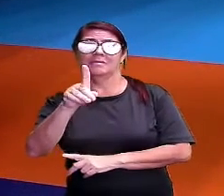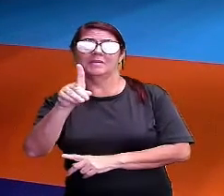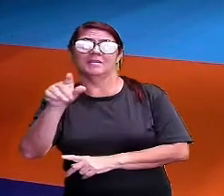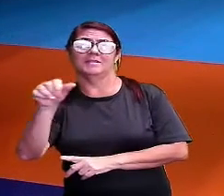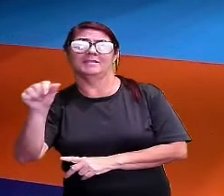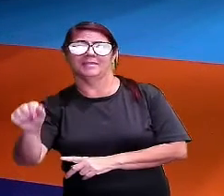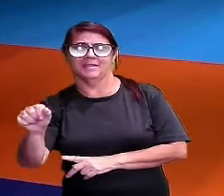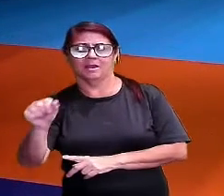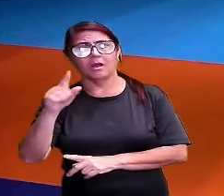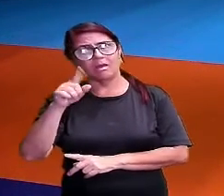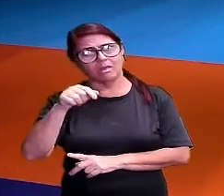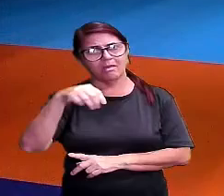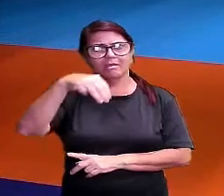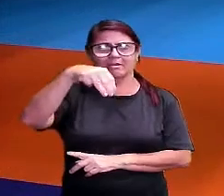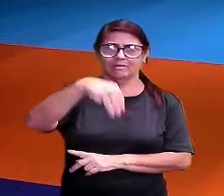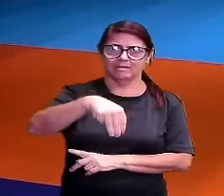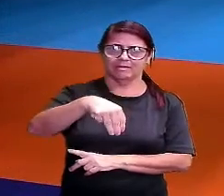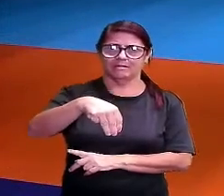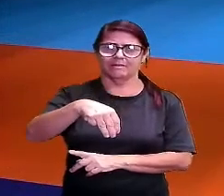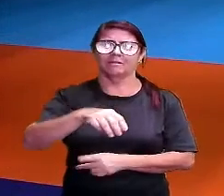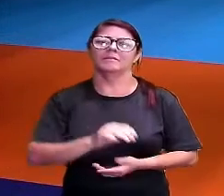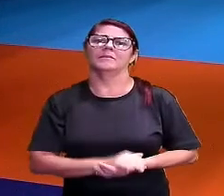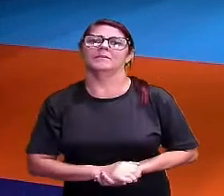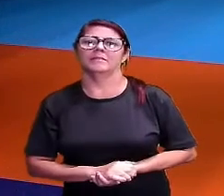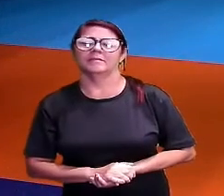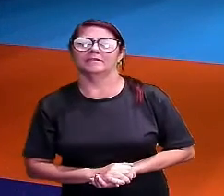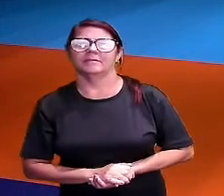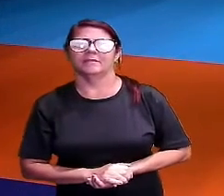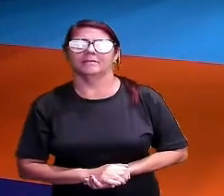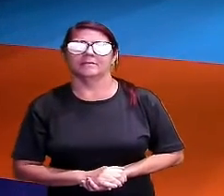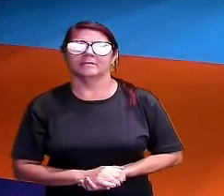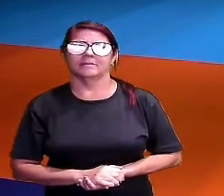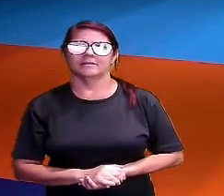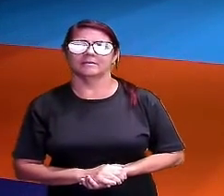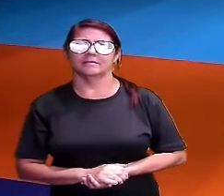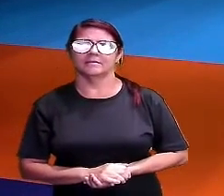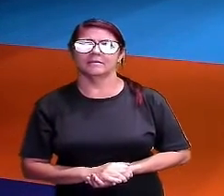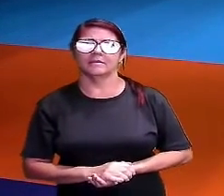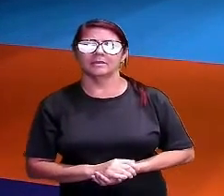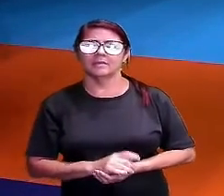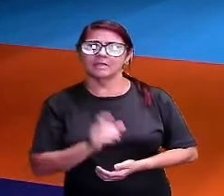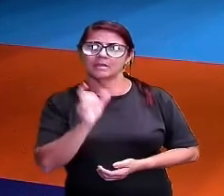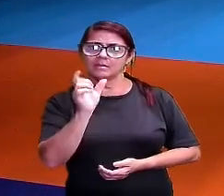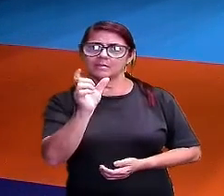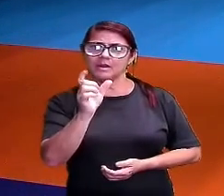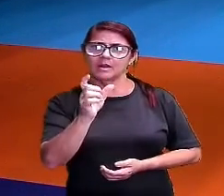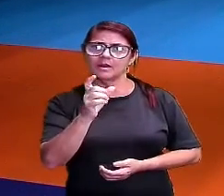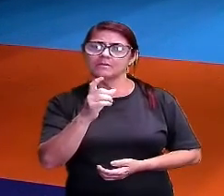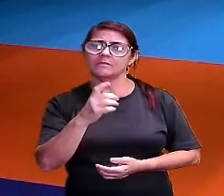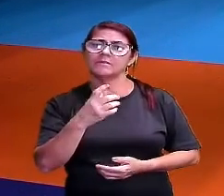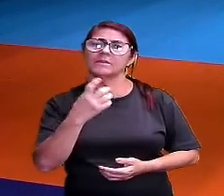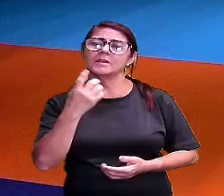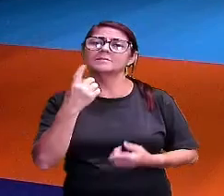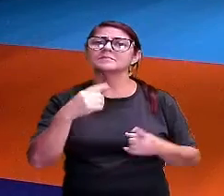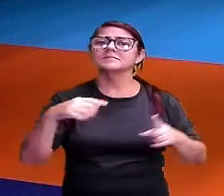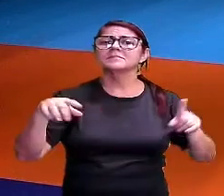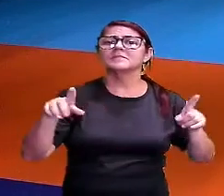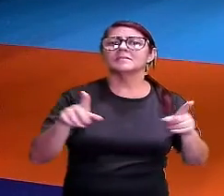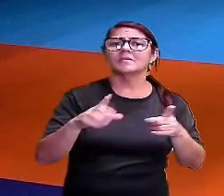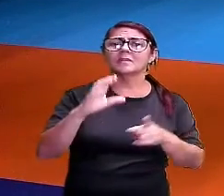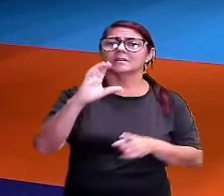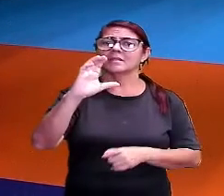o M, não é? Então, venho aqui e coloco a letrinha M. Na palavra canção, eu